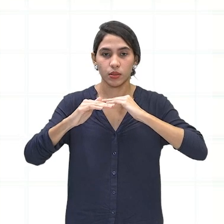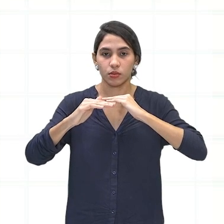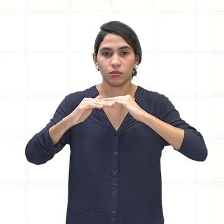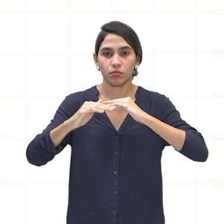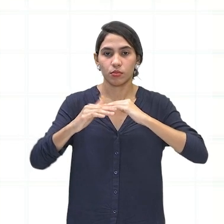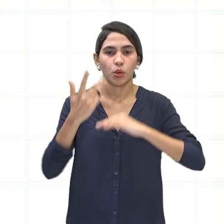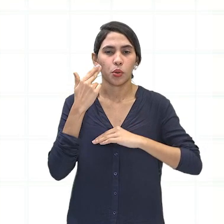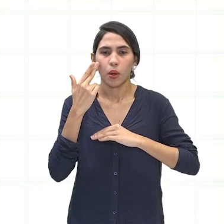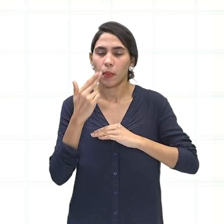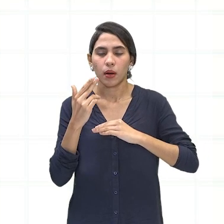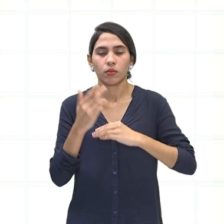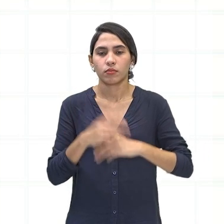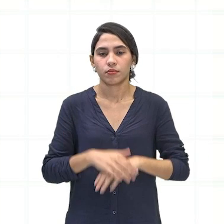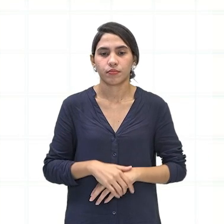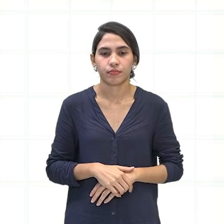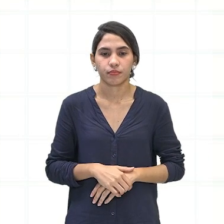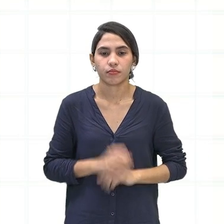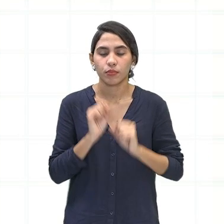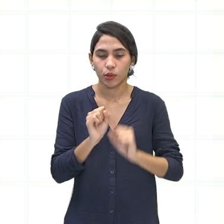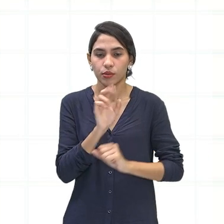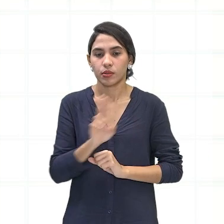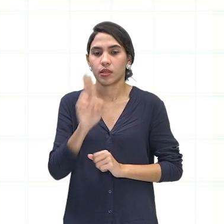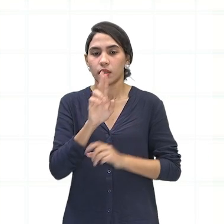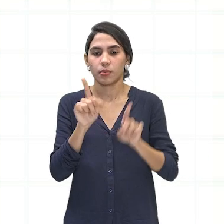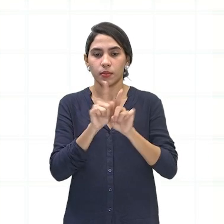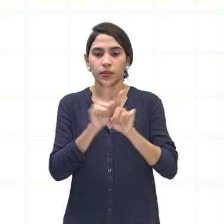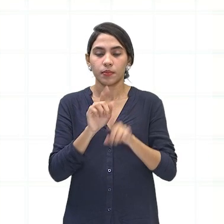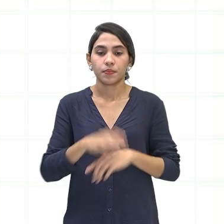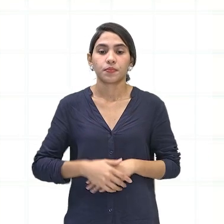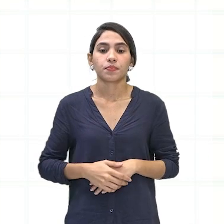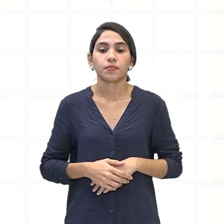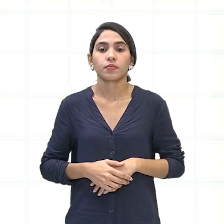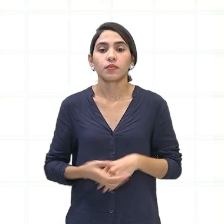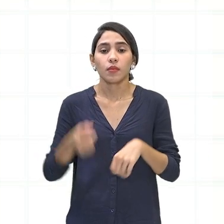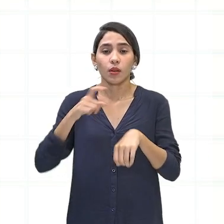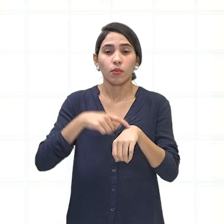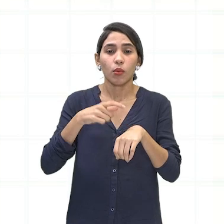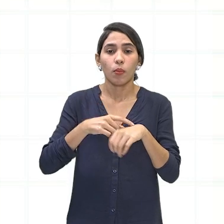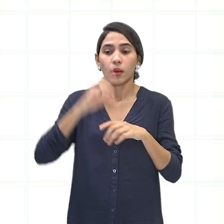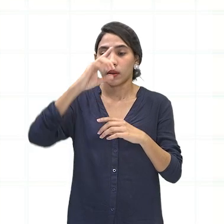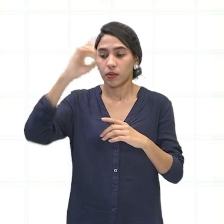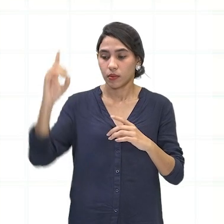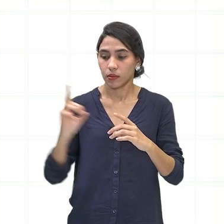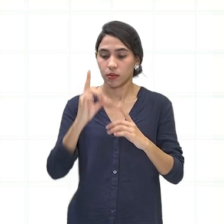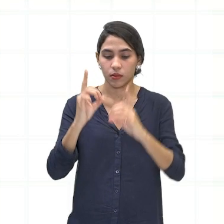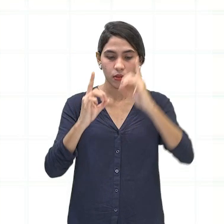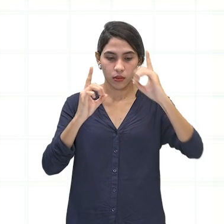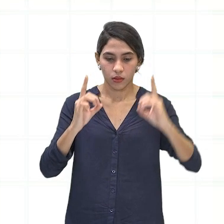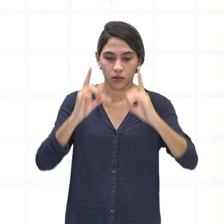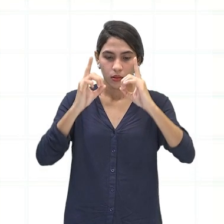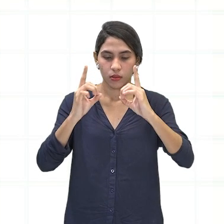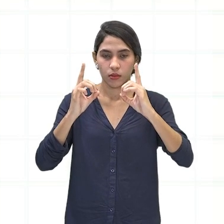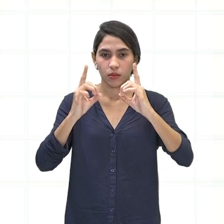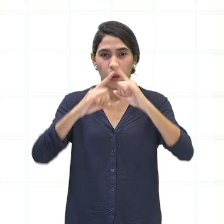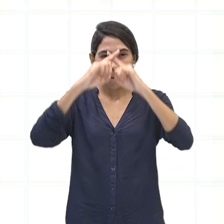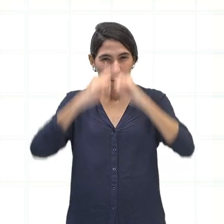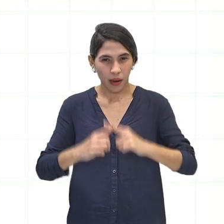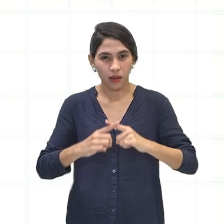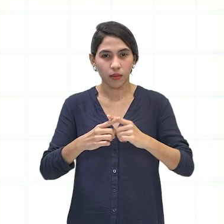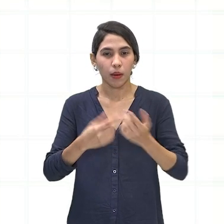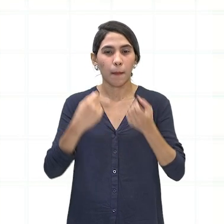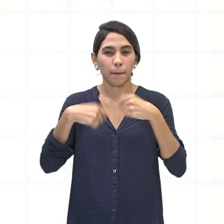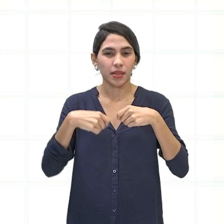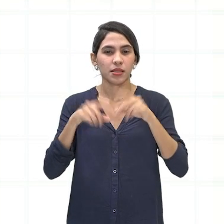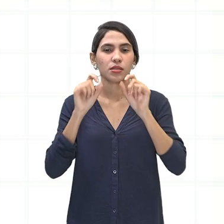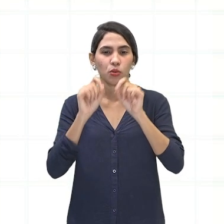uma quadra poliesportiva, por exemplo. Então, quando eles estão ali no combate, só precisa ter essa